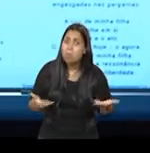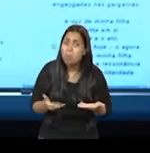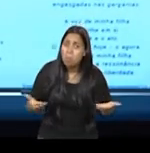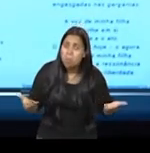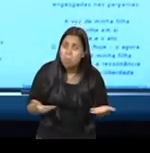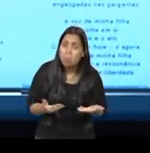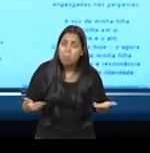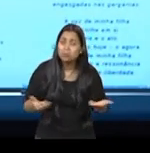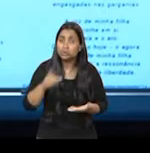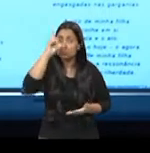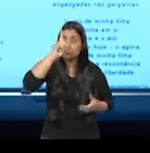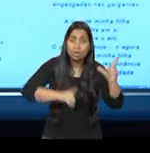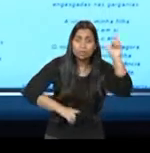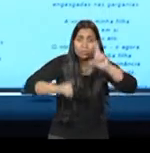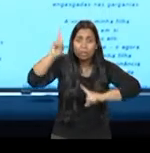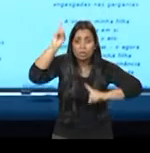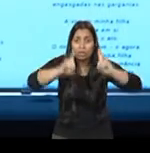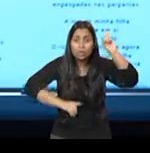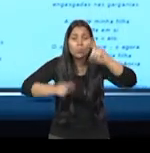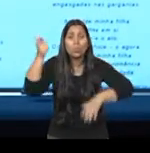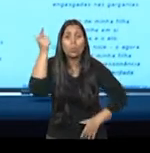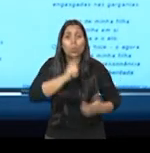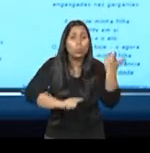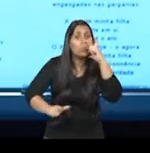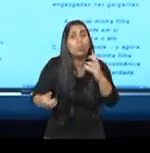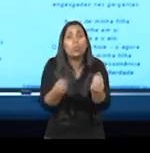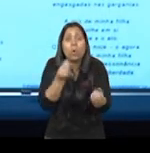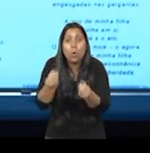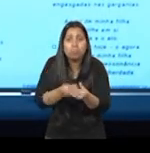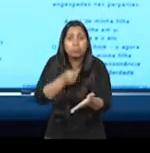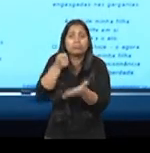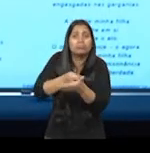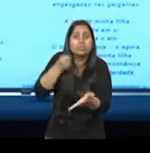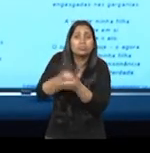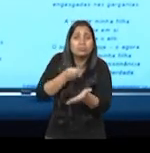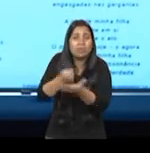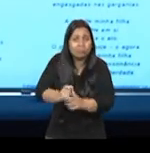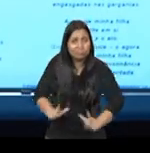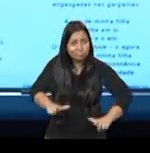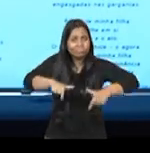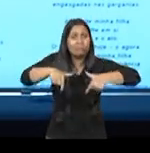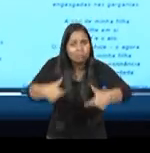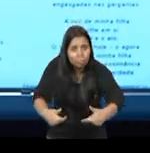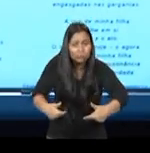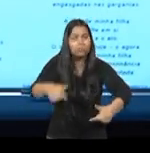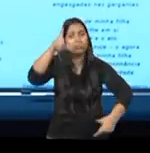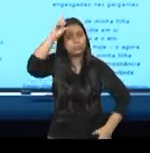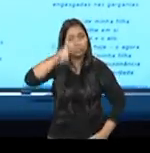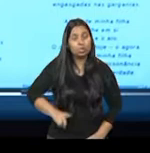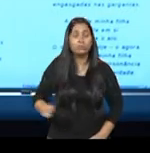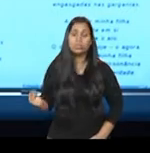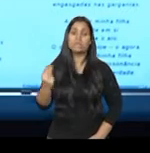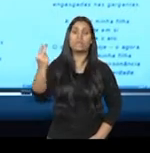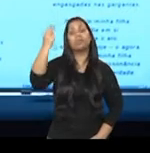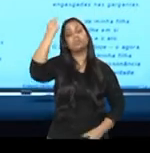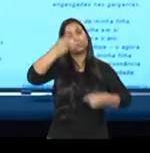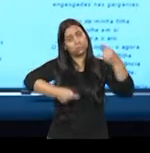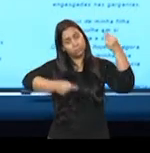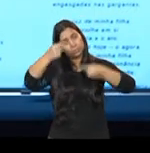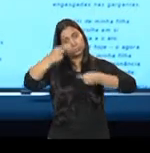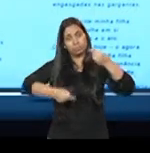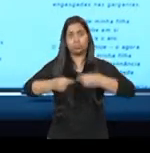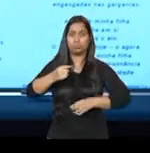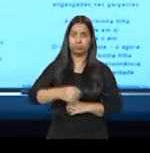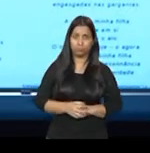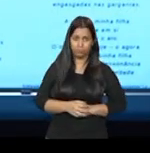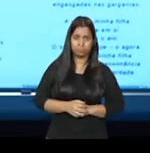hoje, pessoal, nós conquistamos muitos direitos com muita luta, né? E esses direitos devem ser valorizados, devem ser discutidos esses